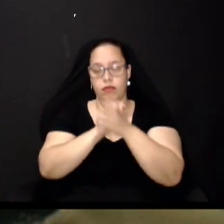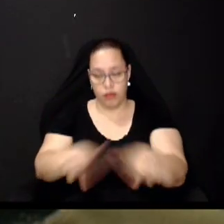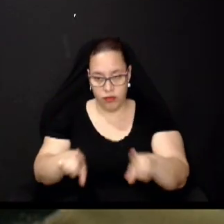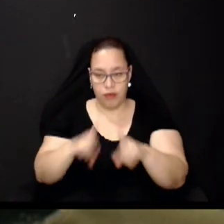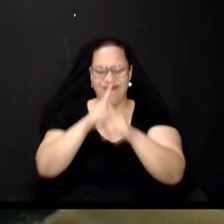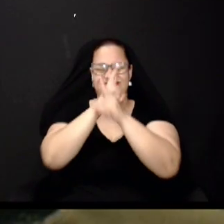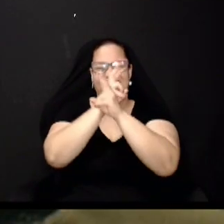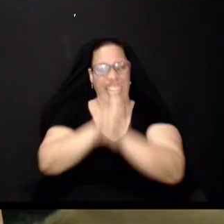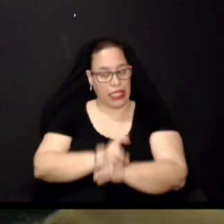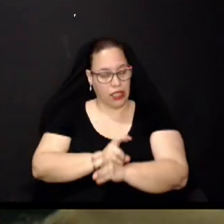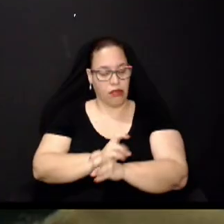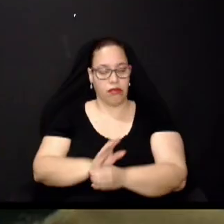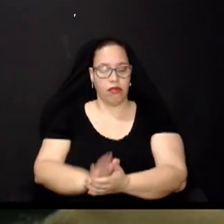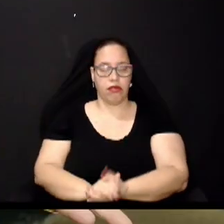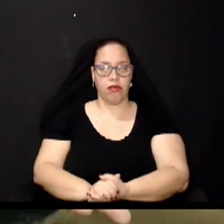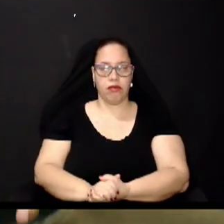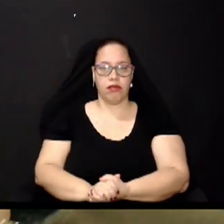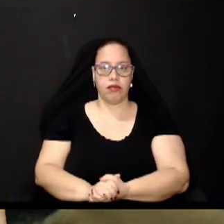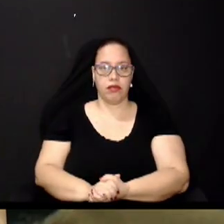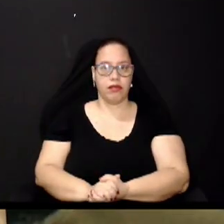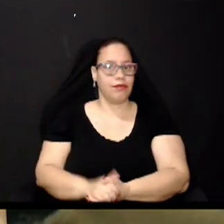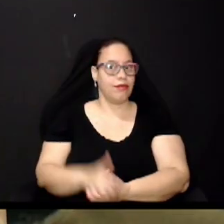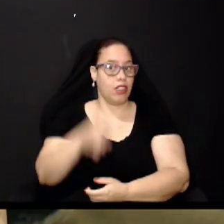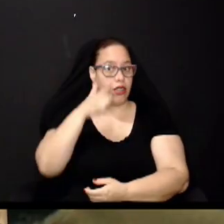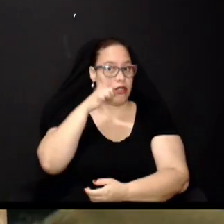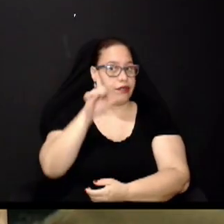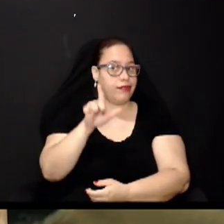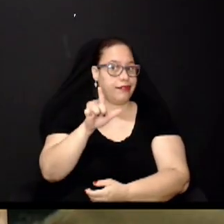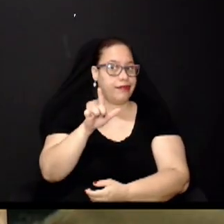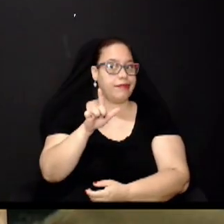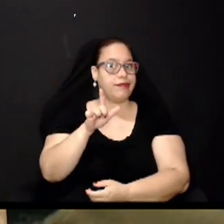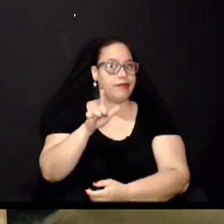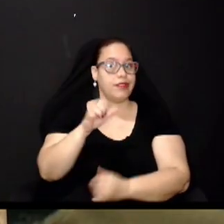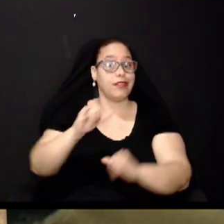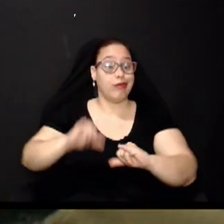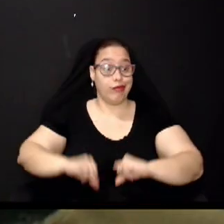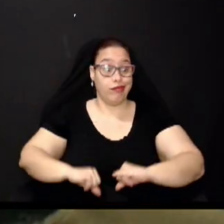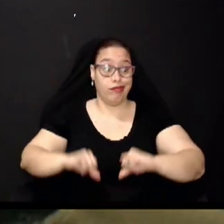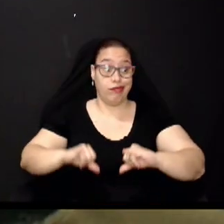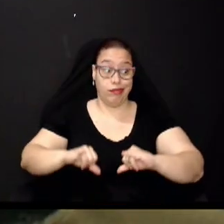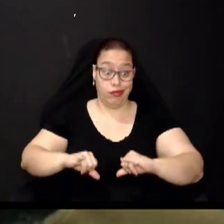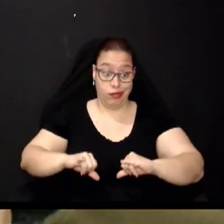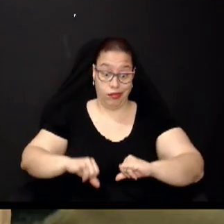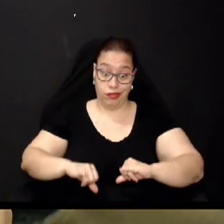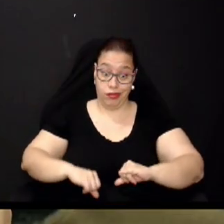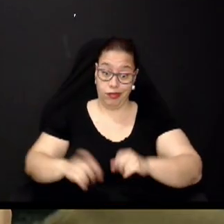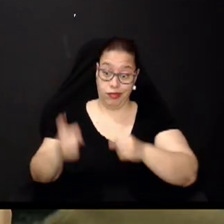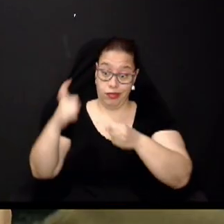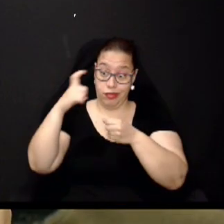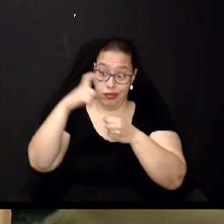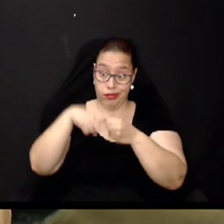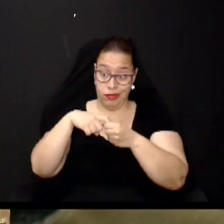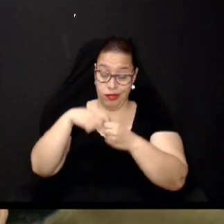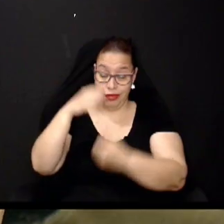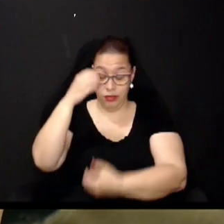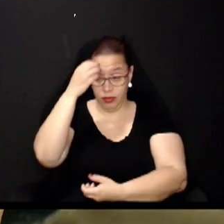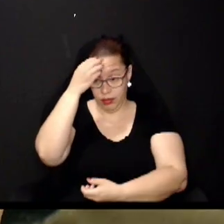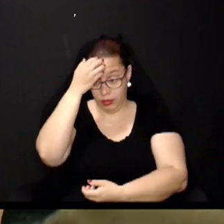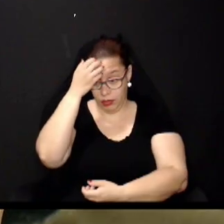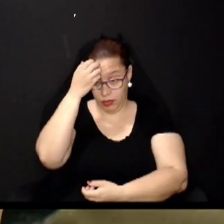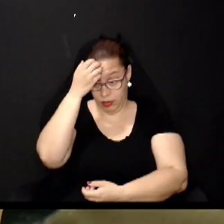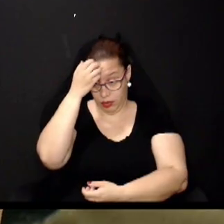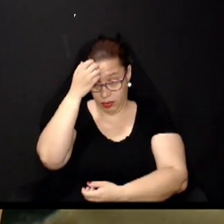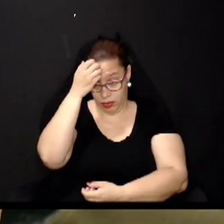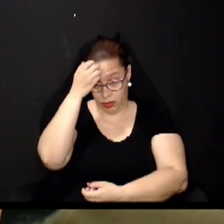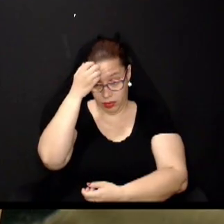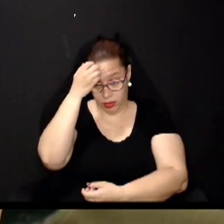tóxica, um relacionamento aí que não deu certo e que você acabou sofrendo e tendo que voltar, né? Voltar para esse mundão. Vamos